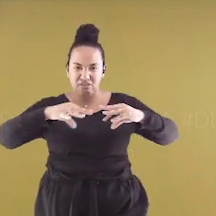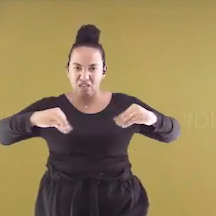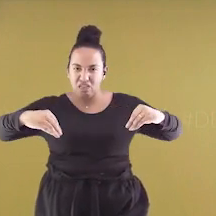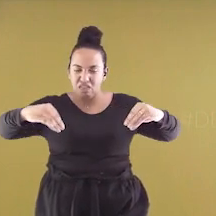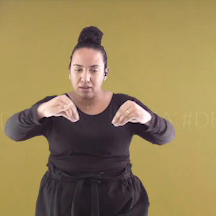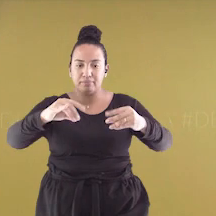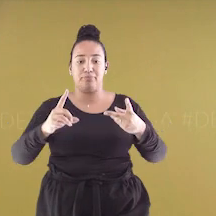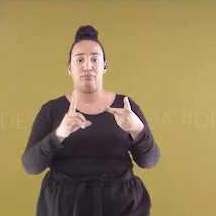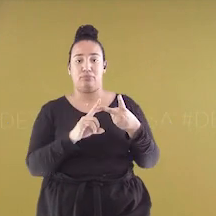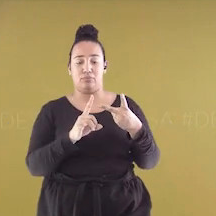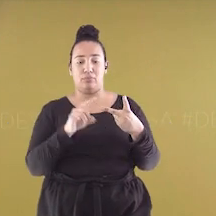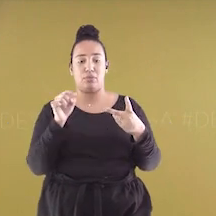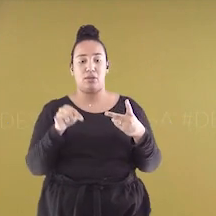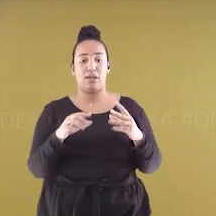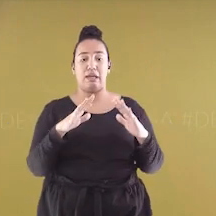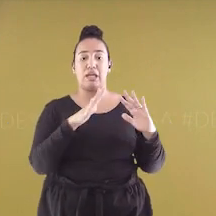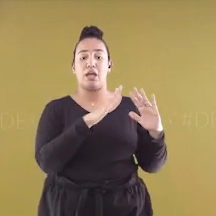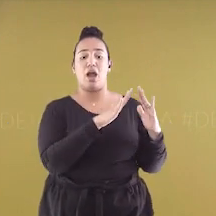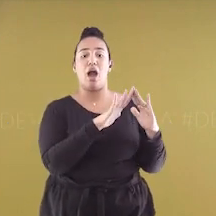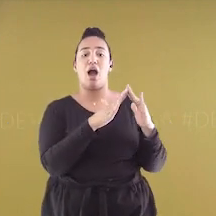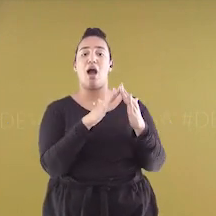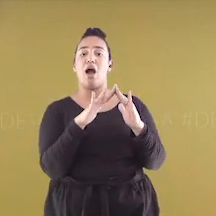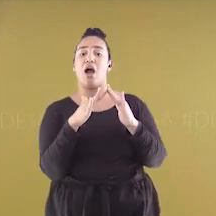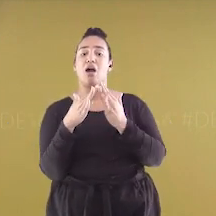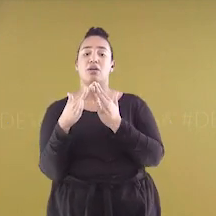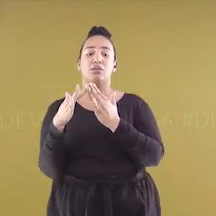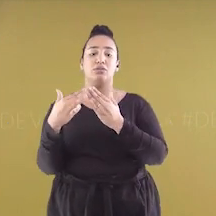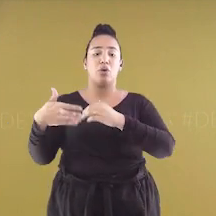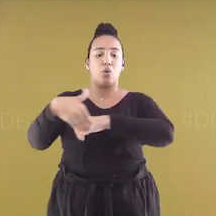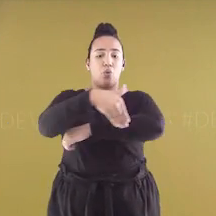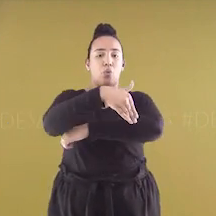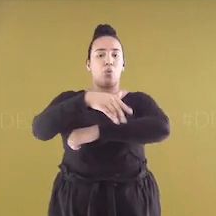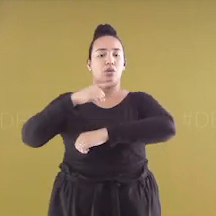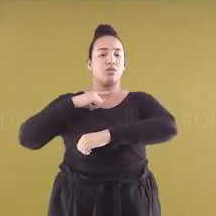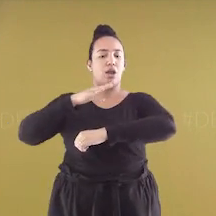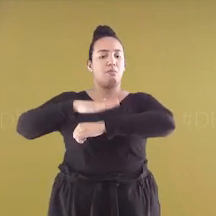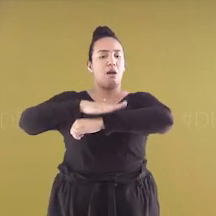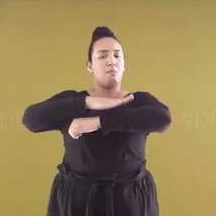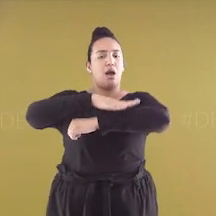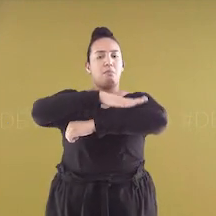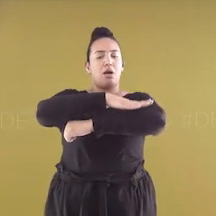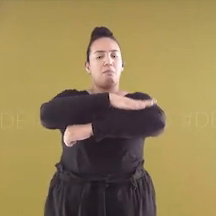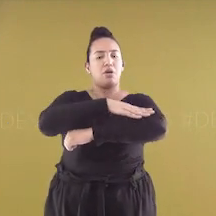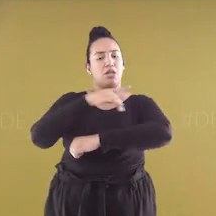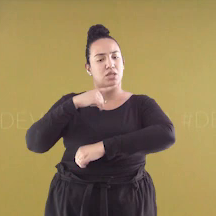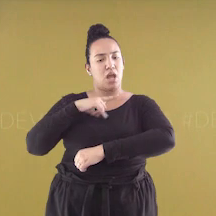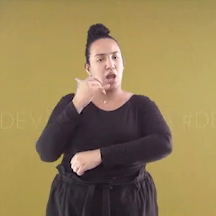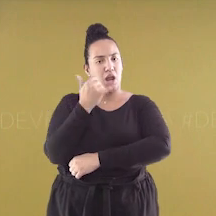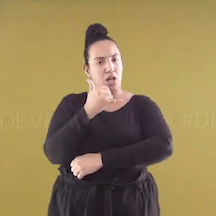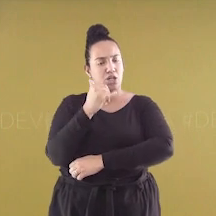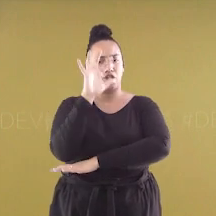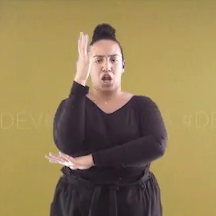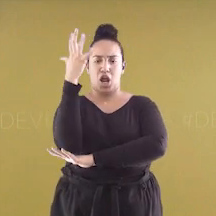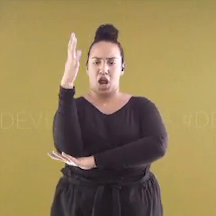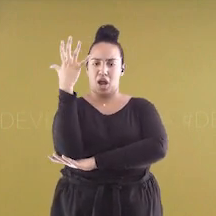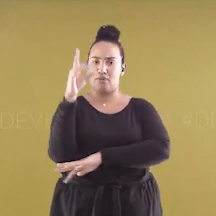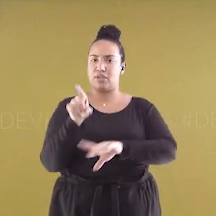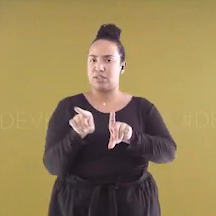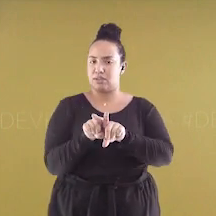é retratado um conjunto de casas alinhadas em uma rua asfaltada, com energia e